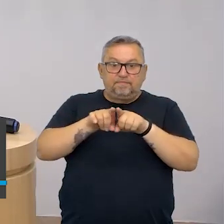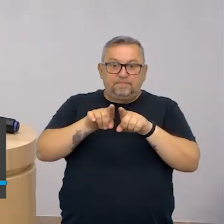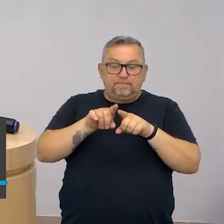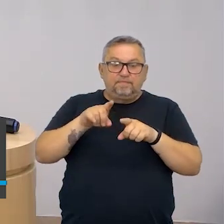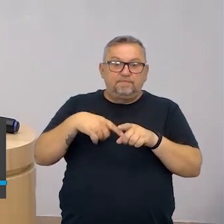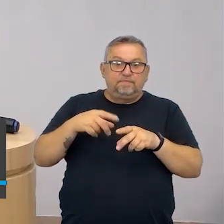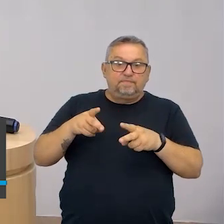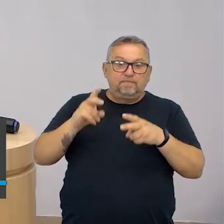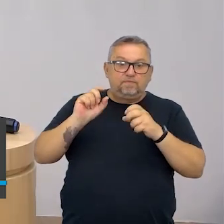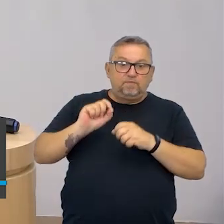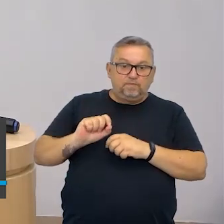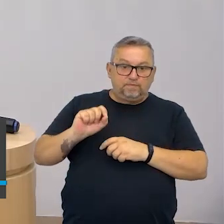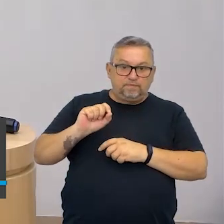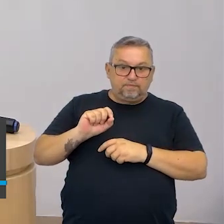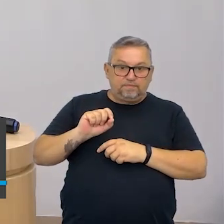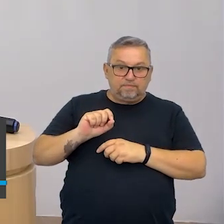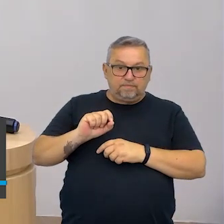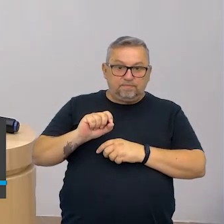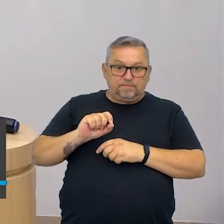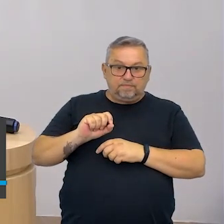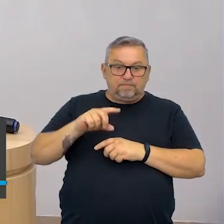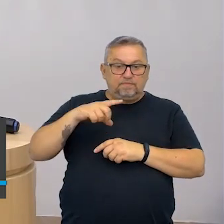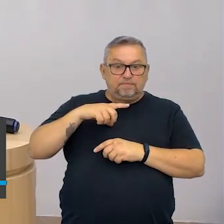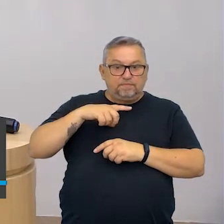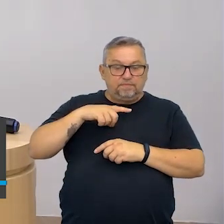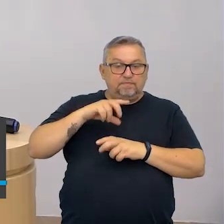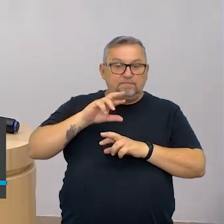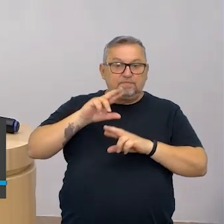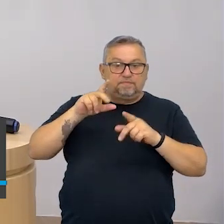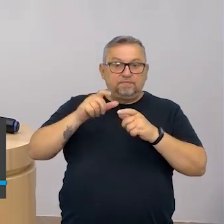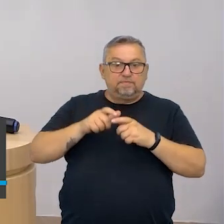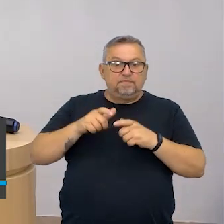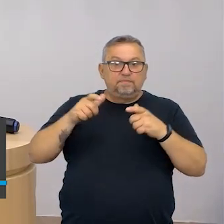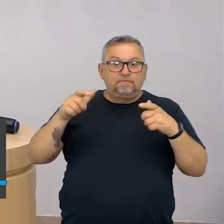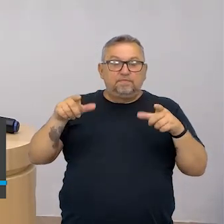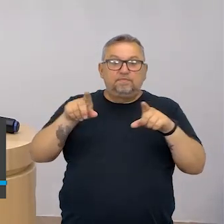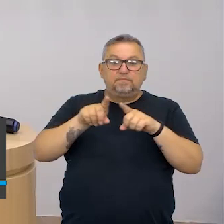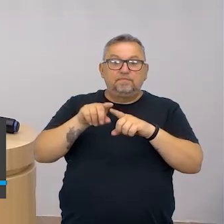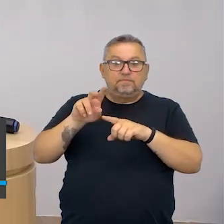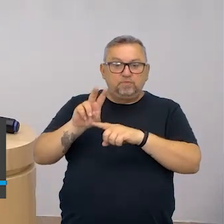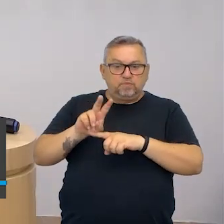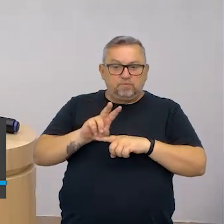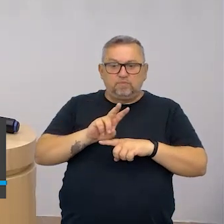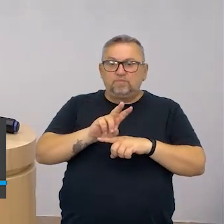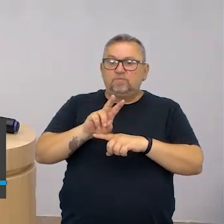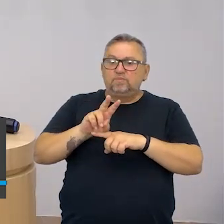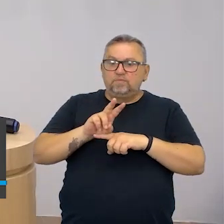que ele percebeu foi que havia uma diferença muito grande de tratamento